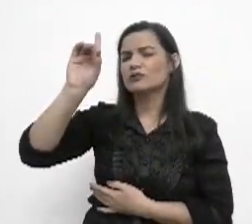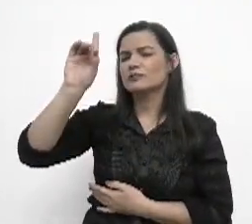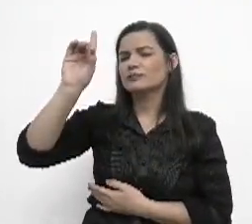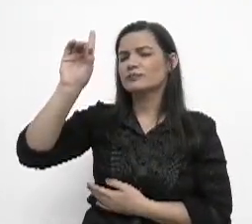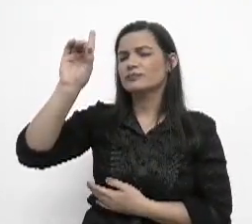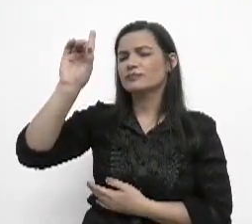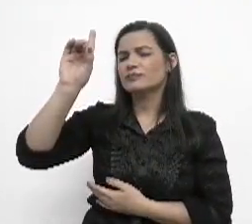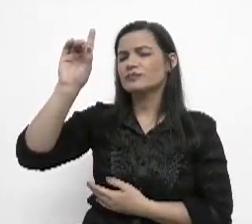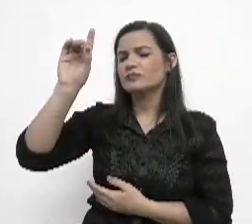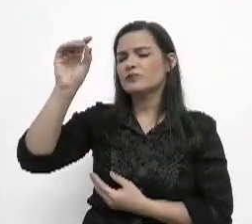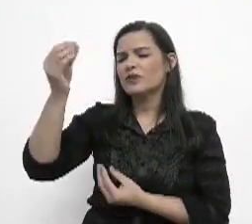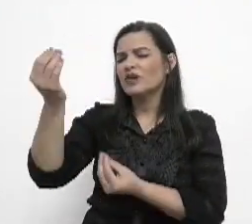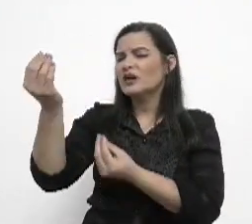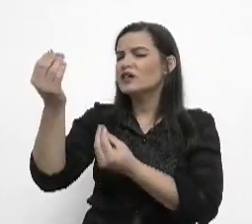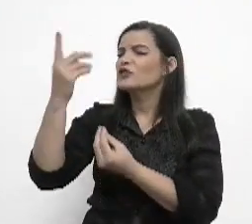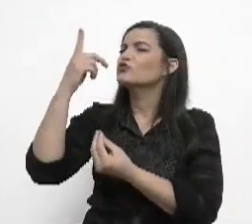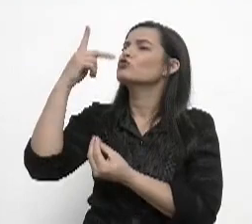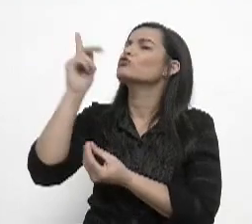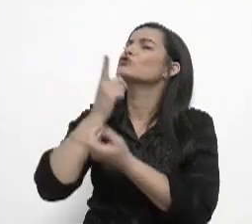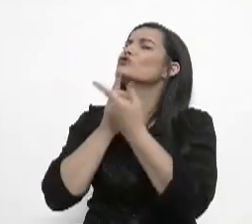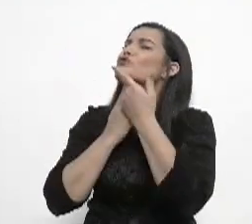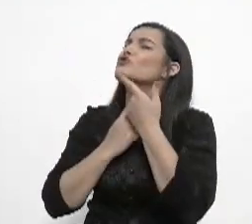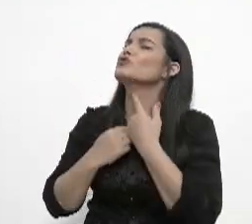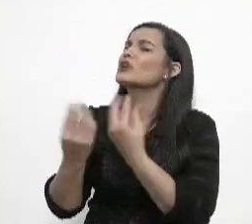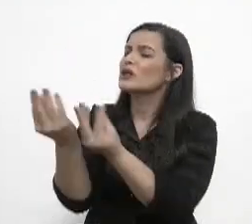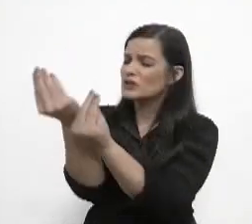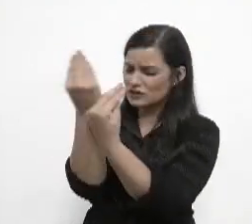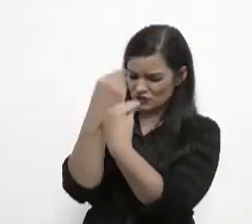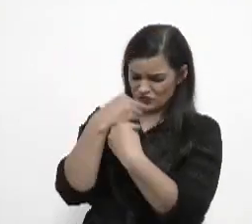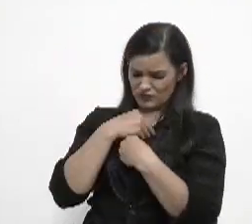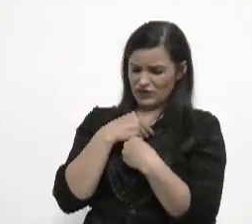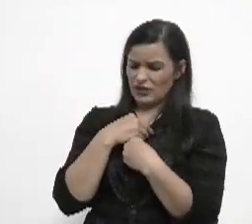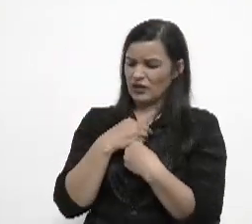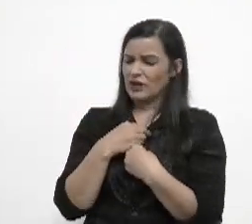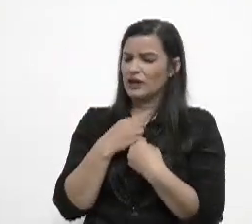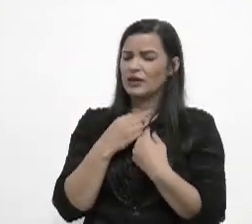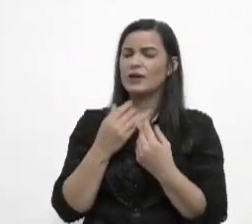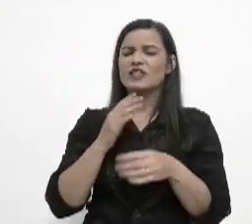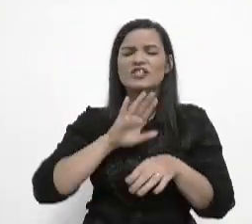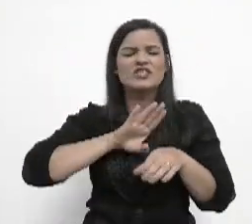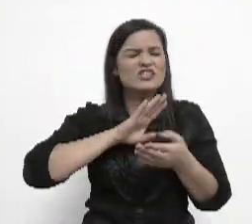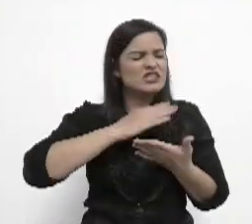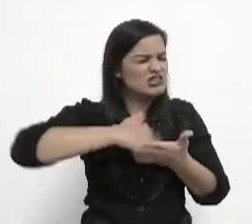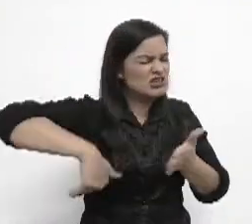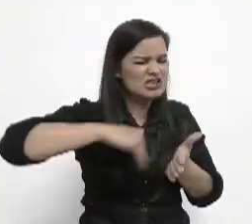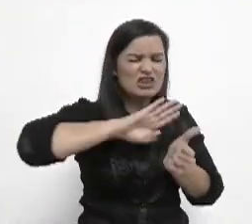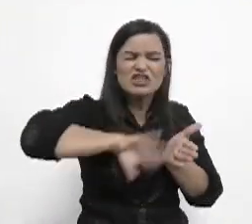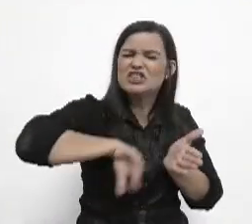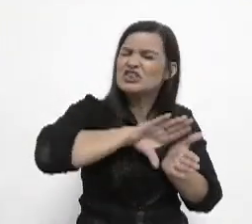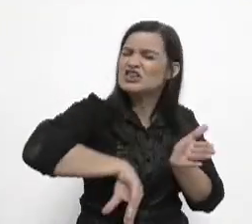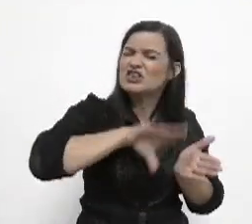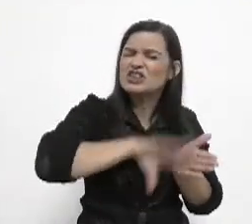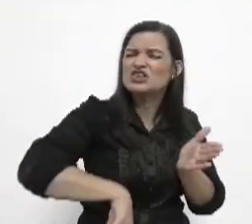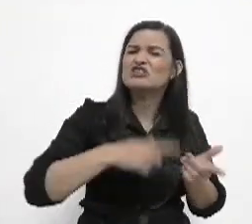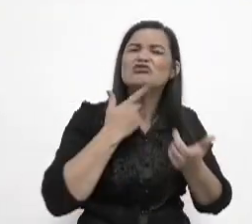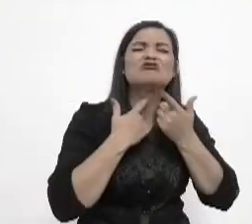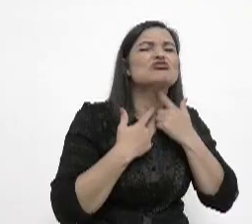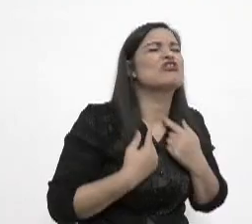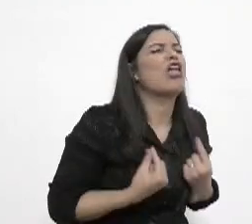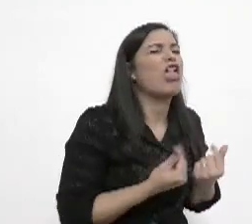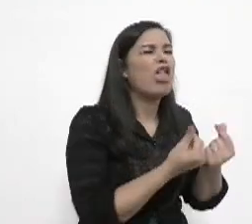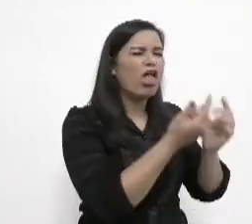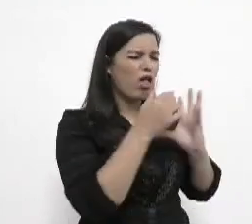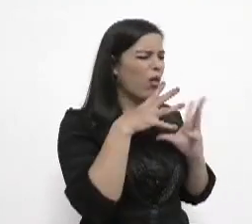colocando, Senhor, ó Deus, os teus anseios, eliminando e removendo toda a nossa ganância, eliminando e removendo todos os